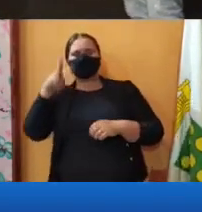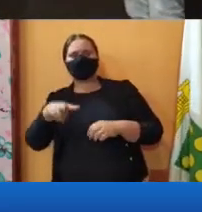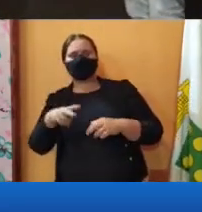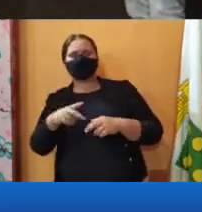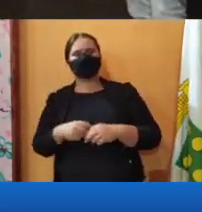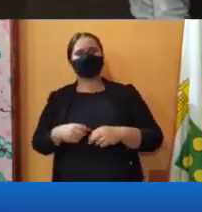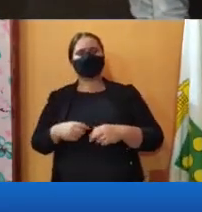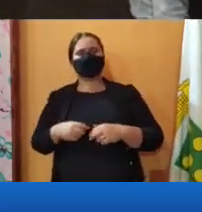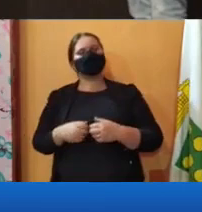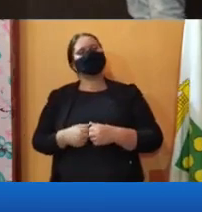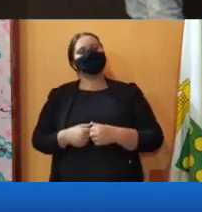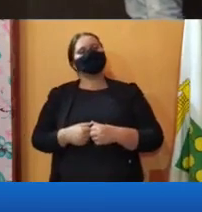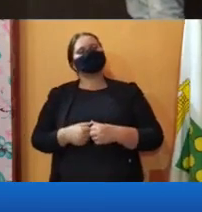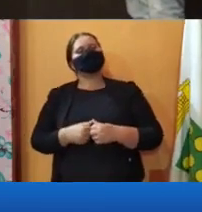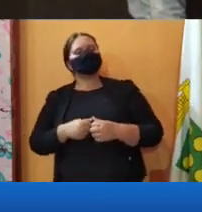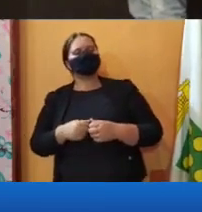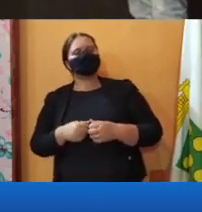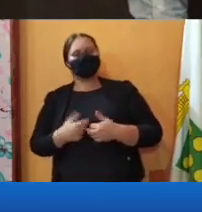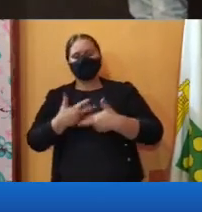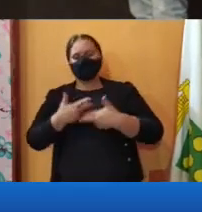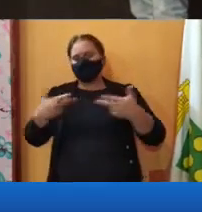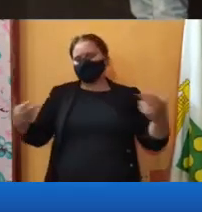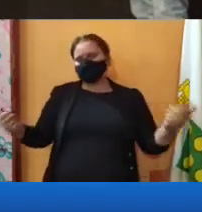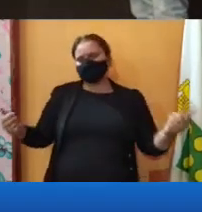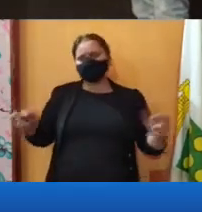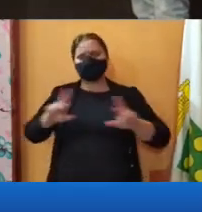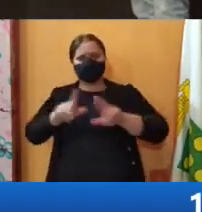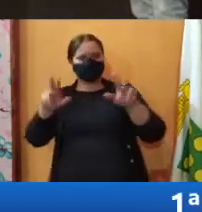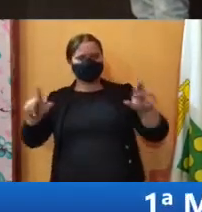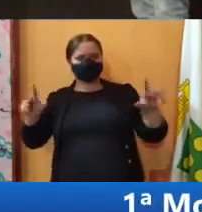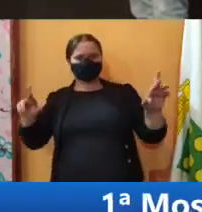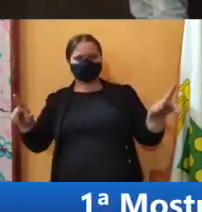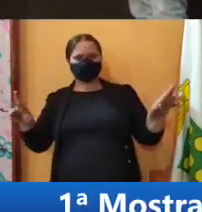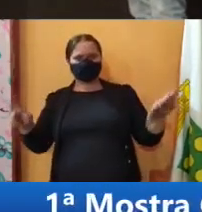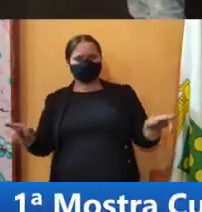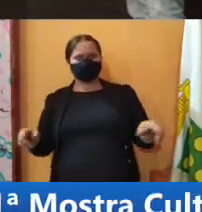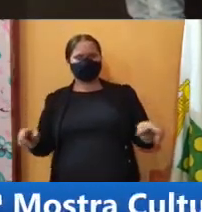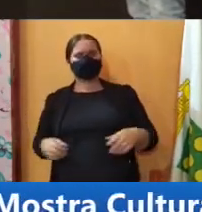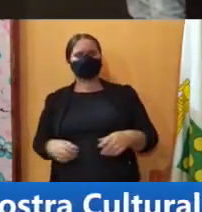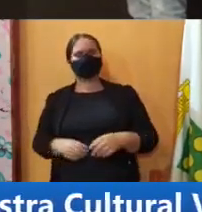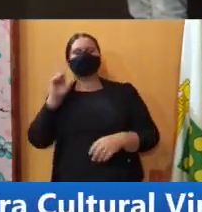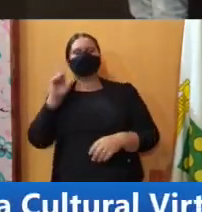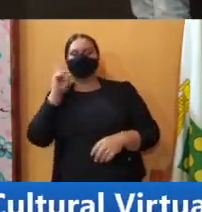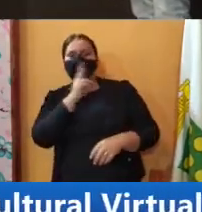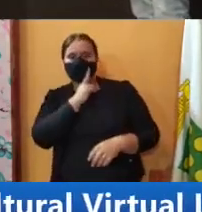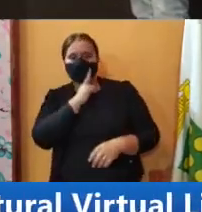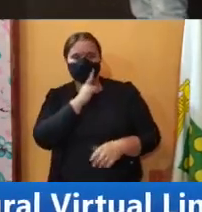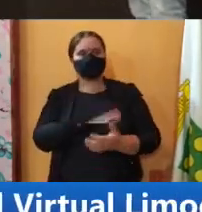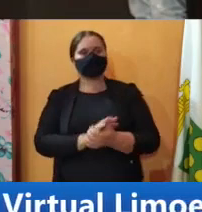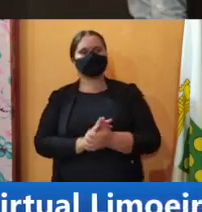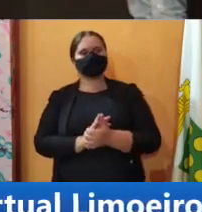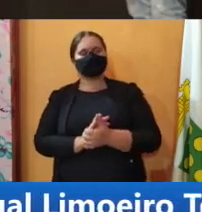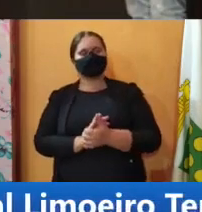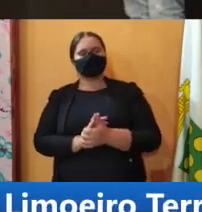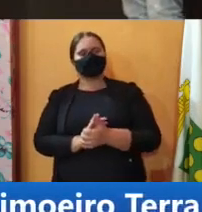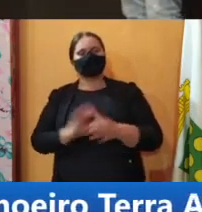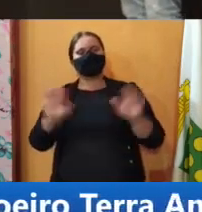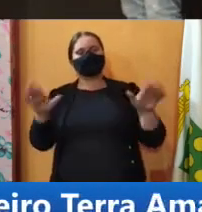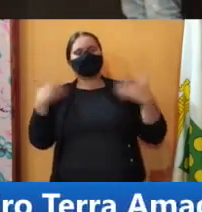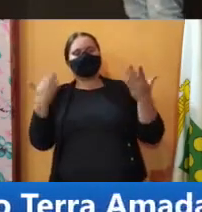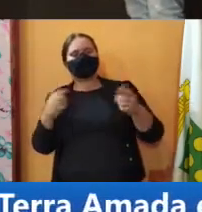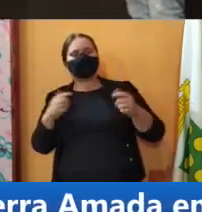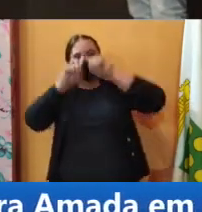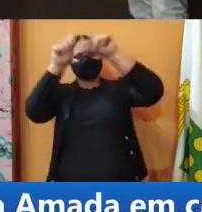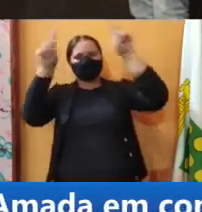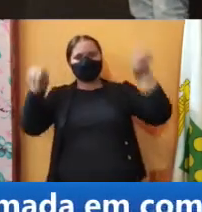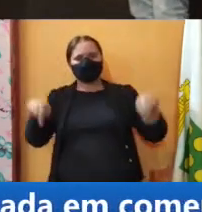o comércio de Limoeiro gastronômico, a rede gastronômica de Limoeiro, os restaurantes vão melhorar. E quando a gente tiver com o projeto lá de